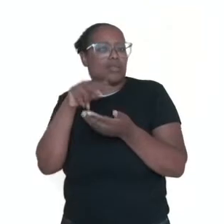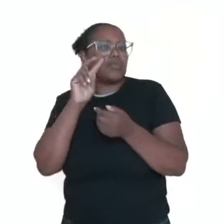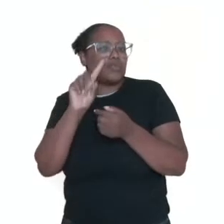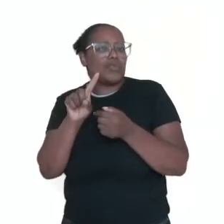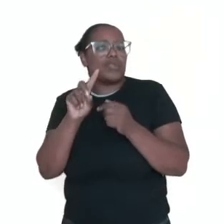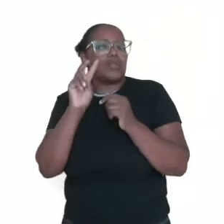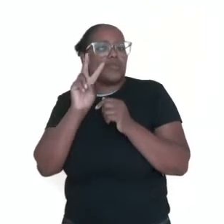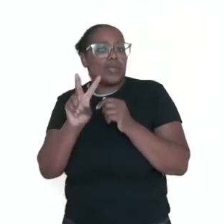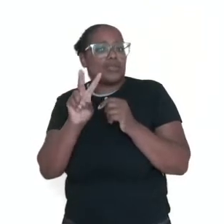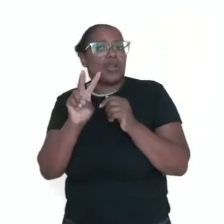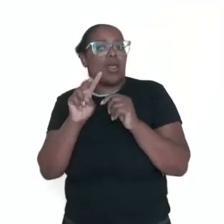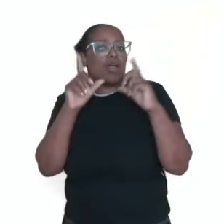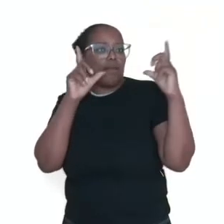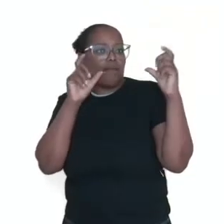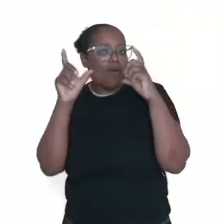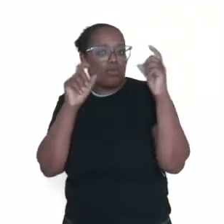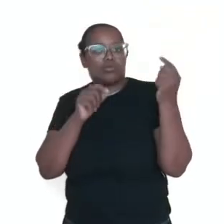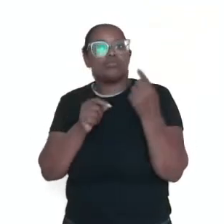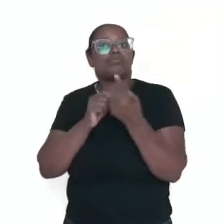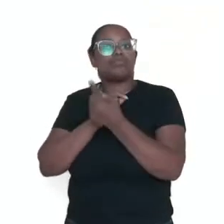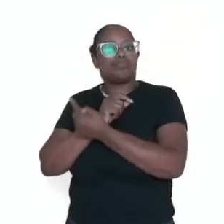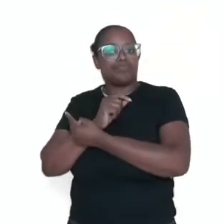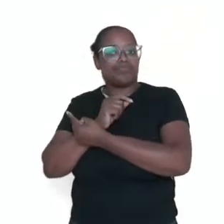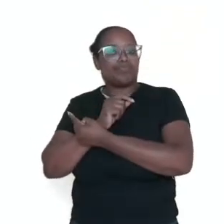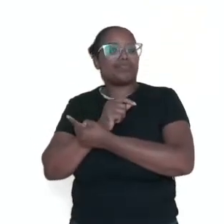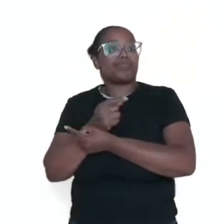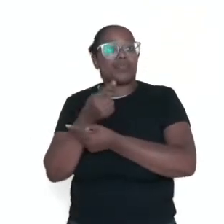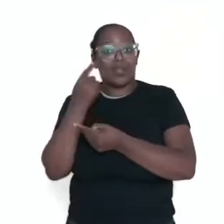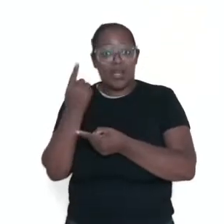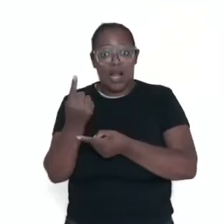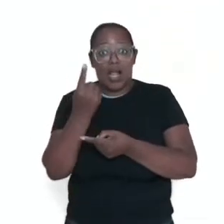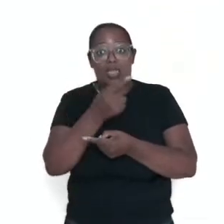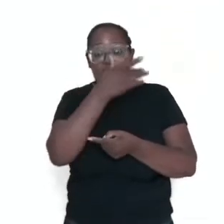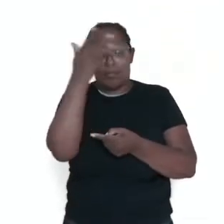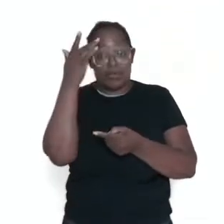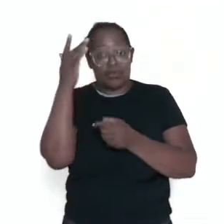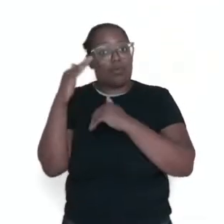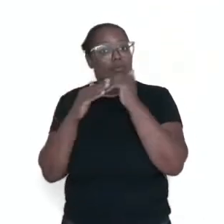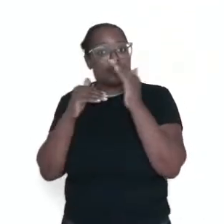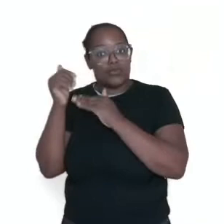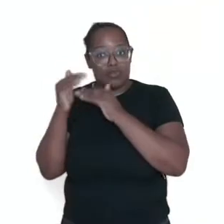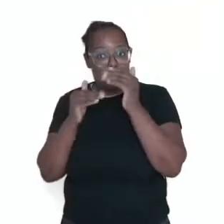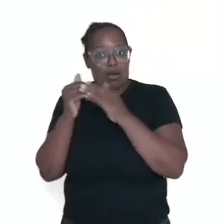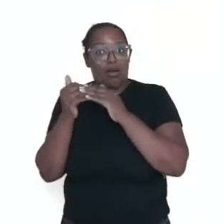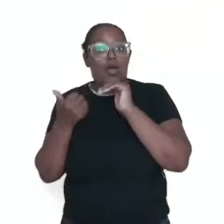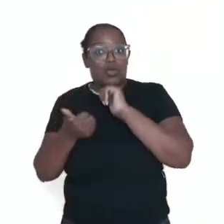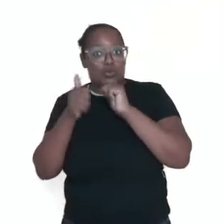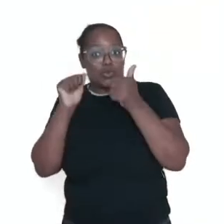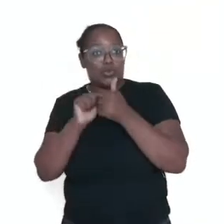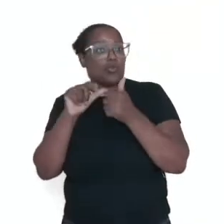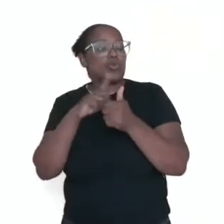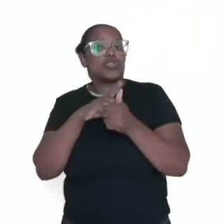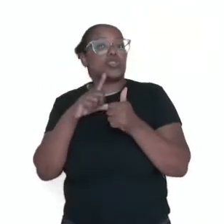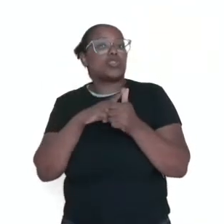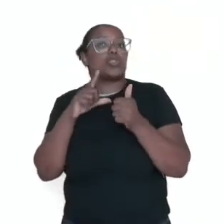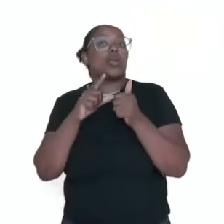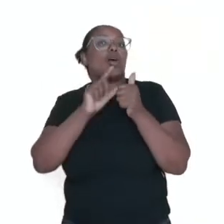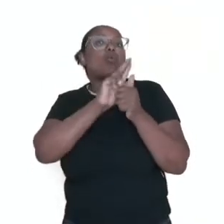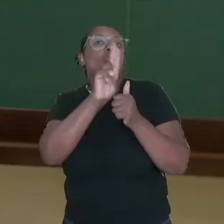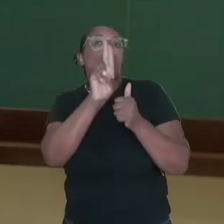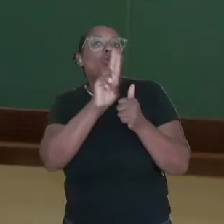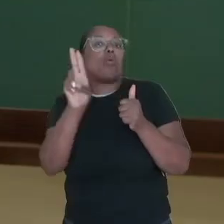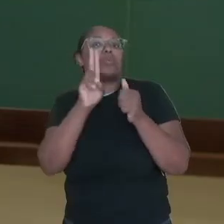foto, né? E na foto do lado a gente vê que cada jogador tinha o seu jogo específico aonde ele